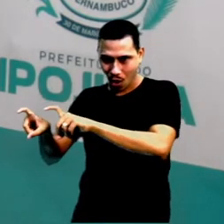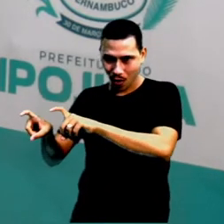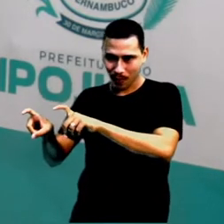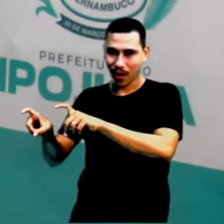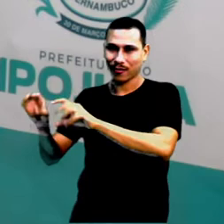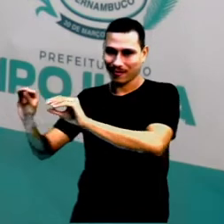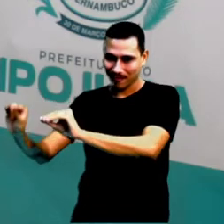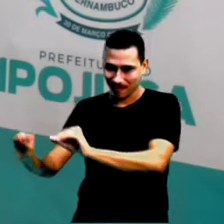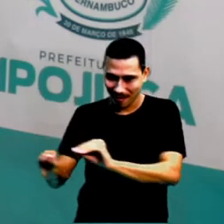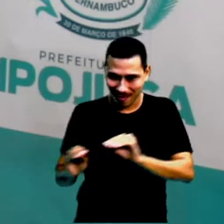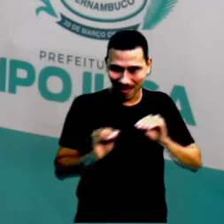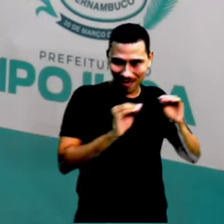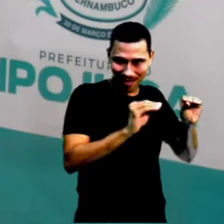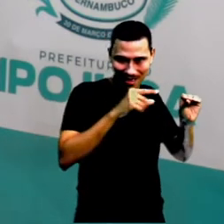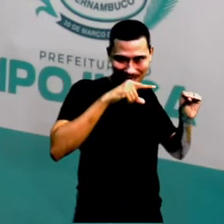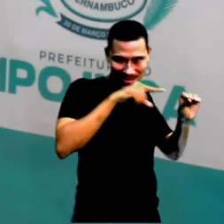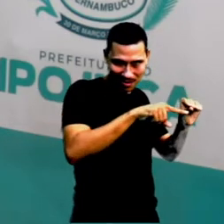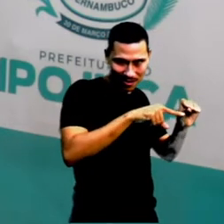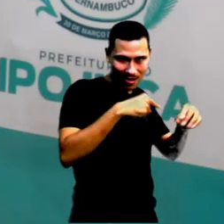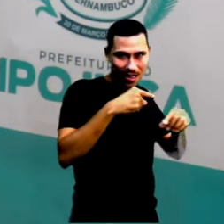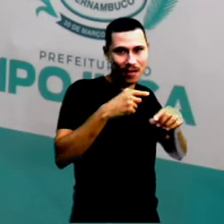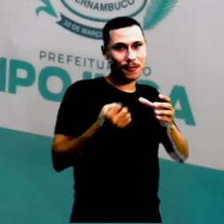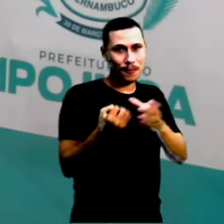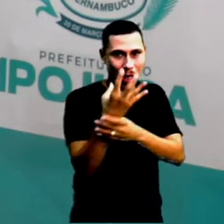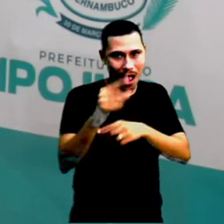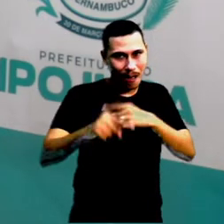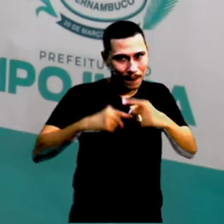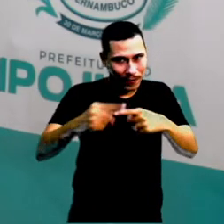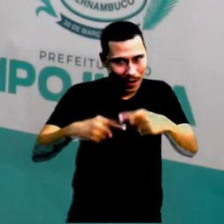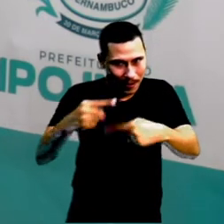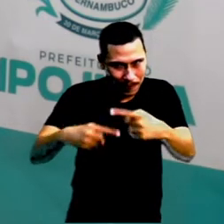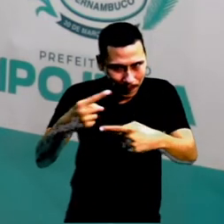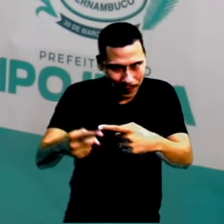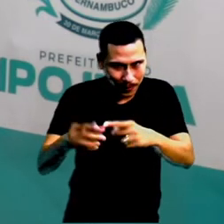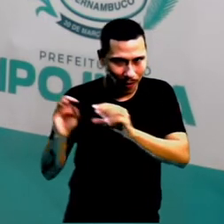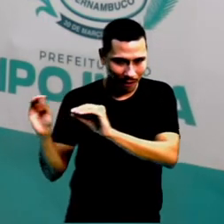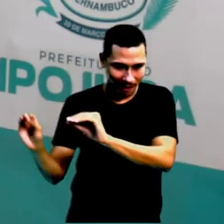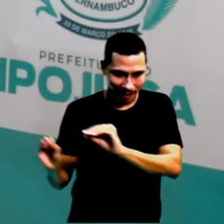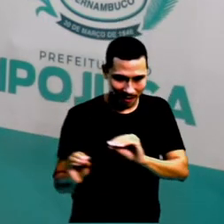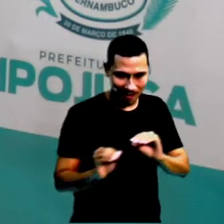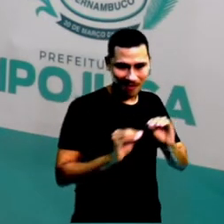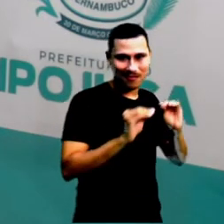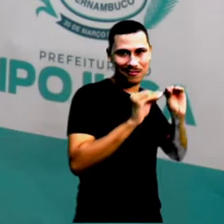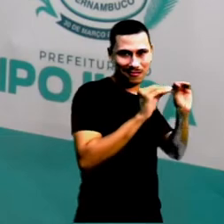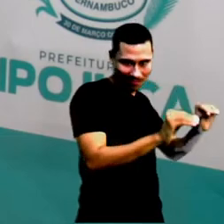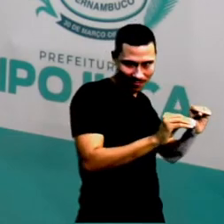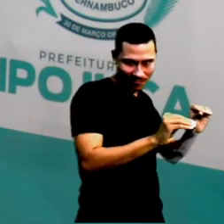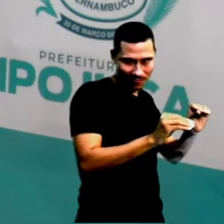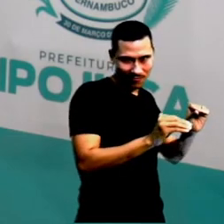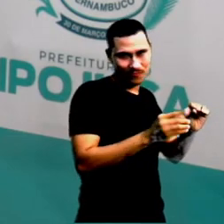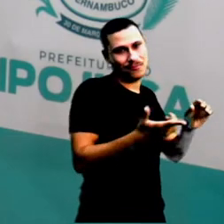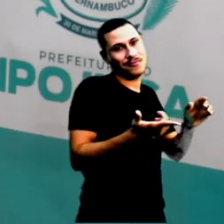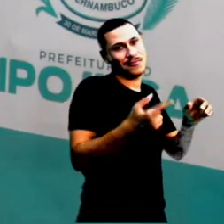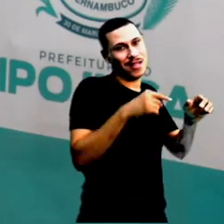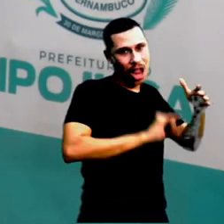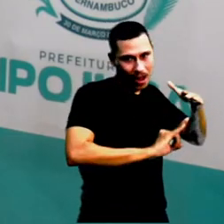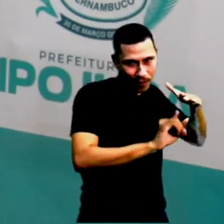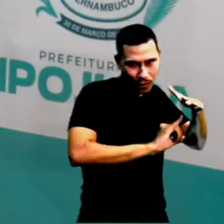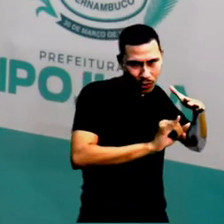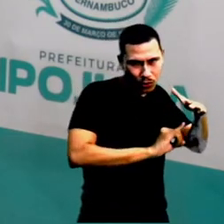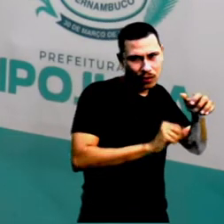O campo produz a matéria-prima, que vende para as indústrias, que produz vários